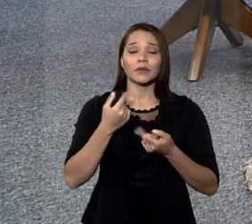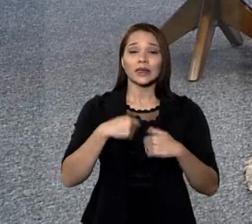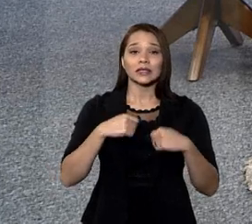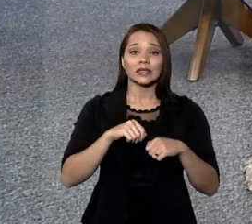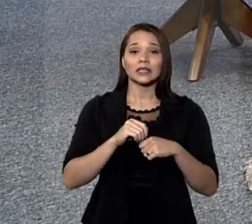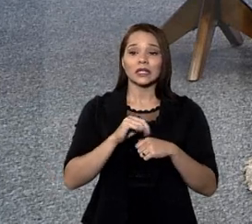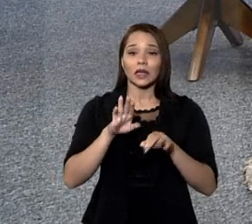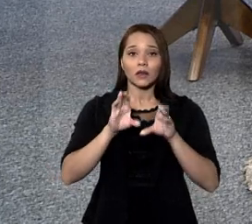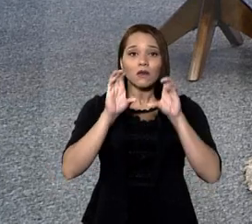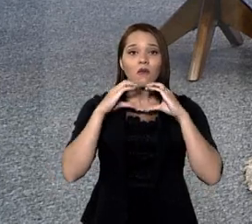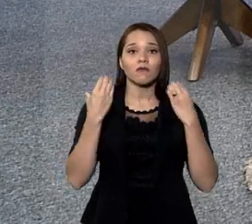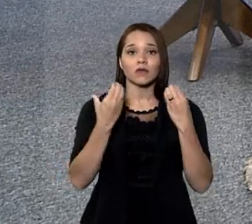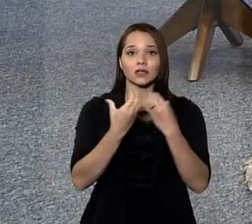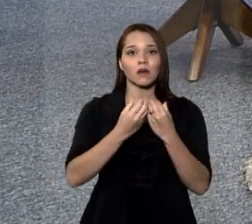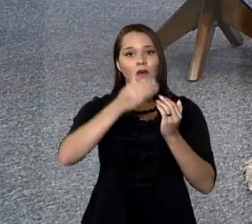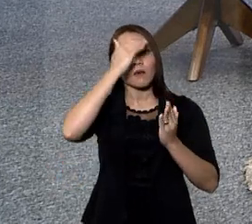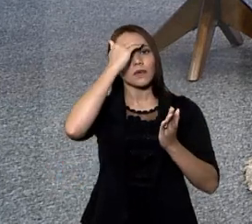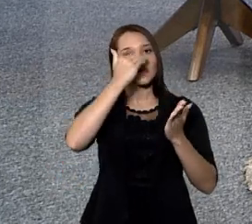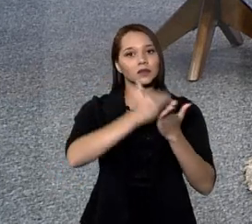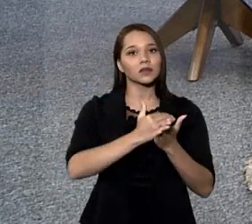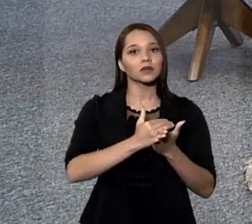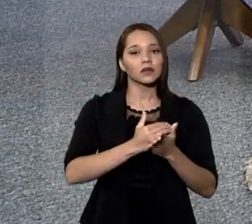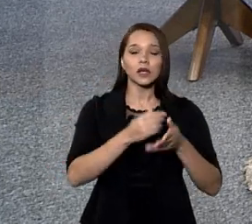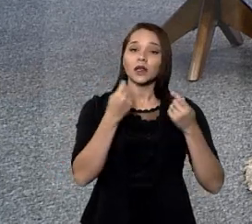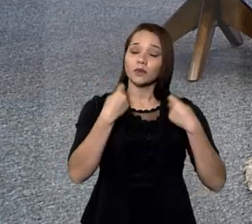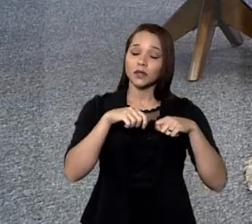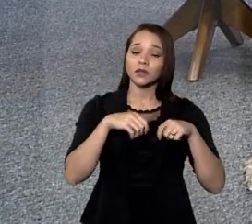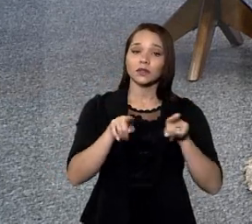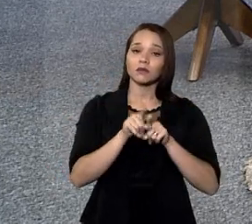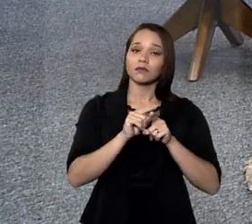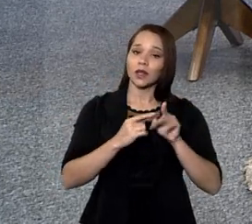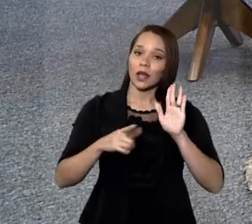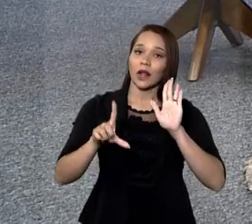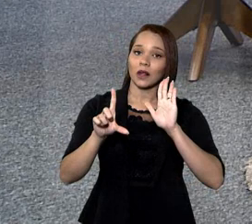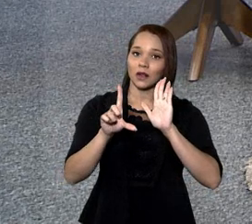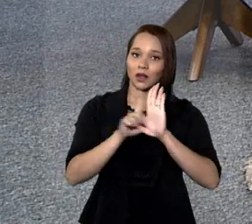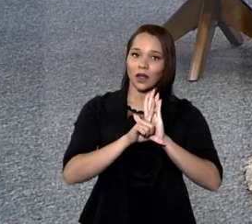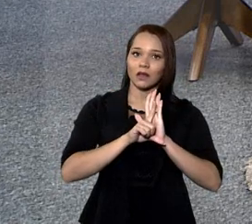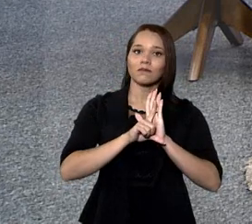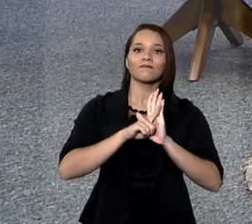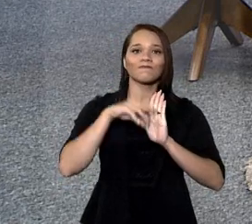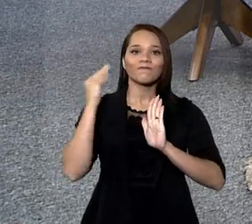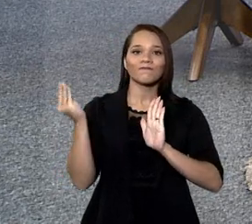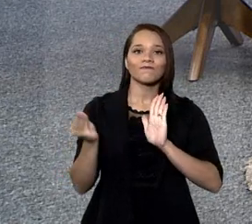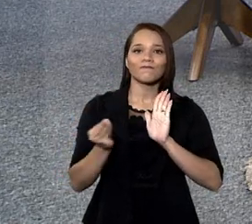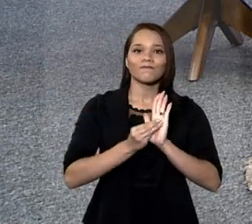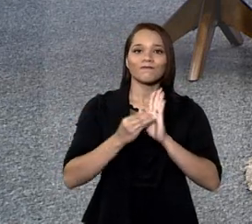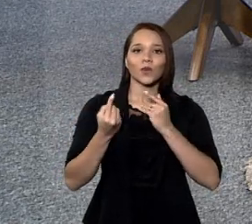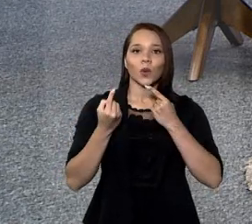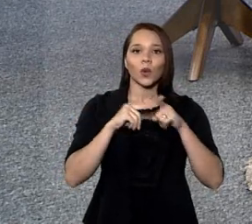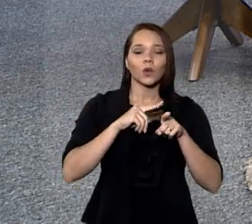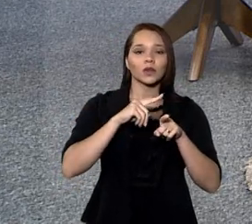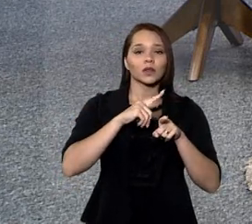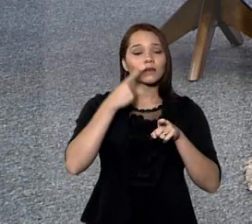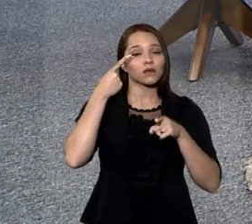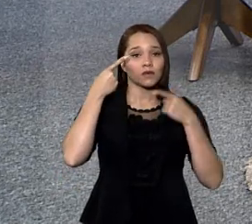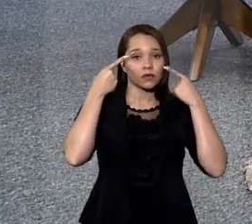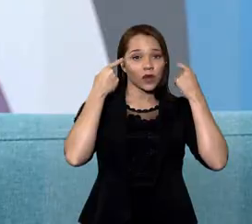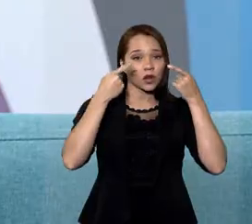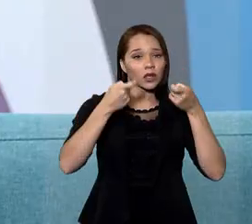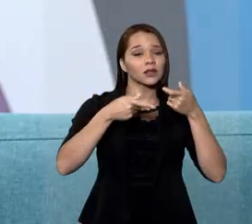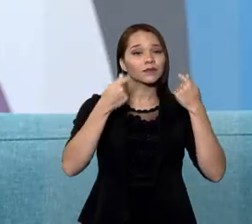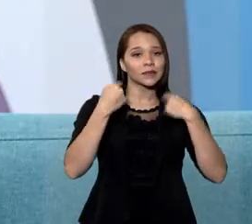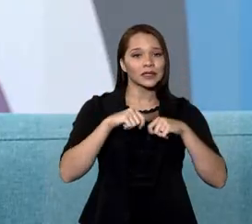precisamos inclusive que esses essas convenções sejam obedecidas e nós precisamos que as leis para implementar contra